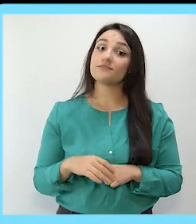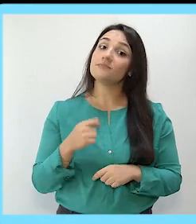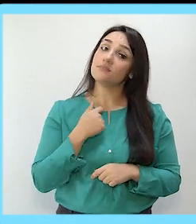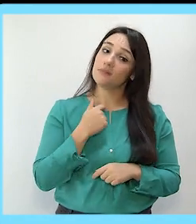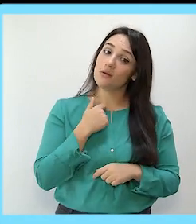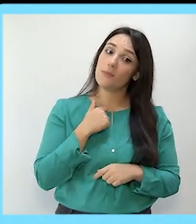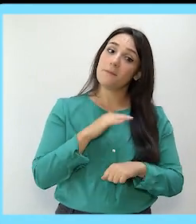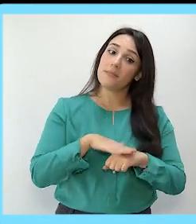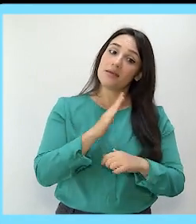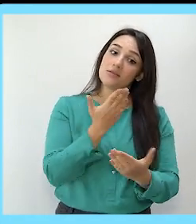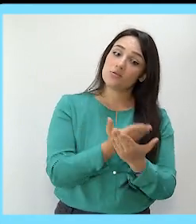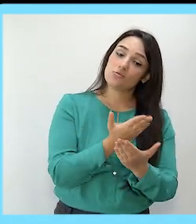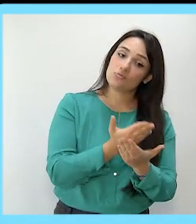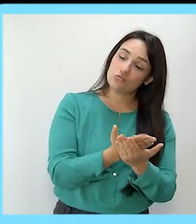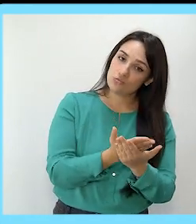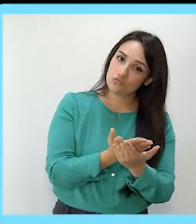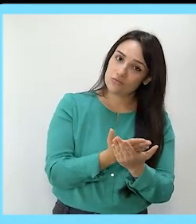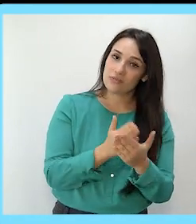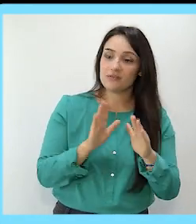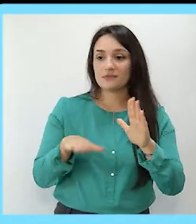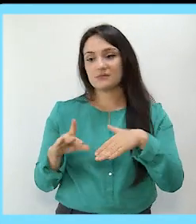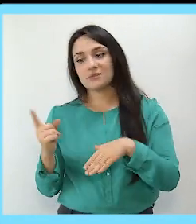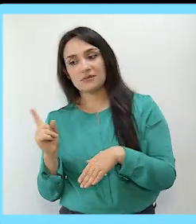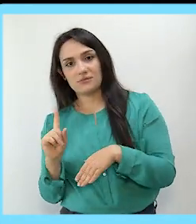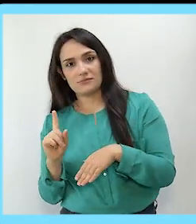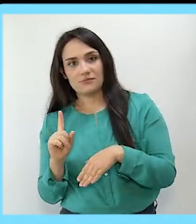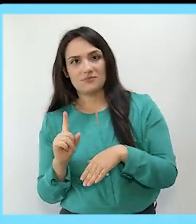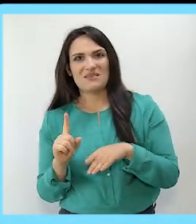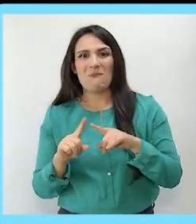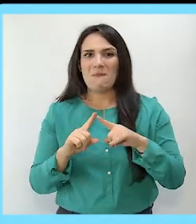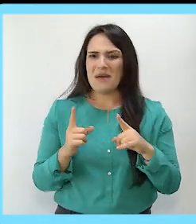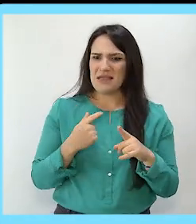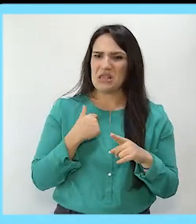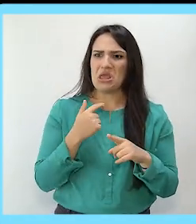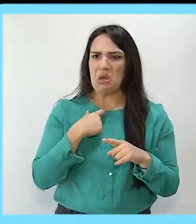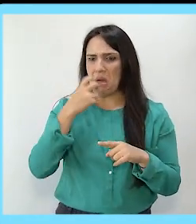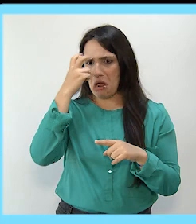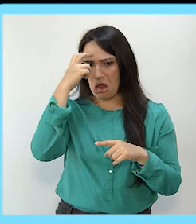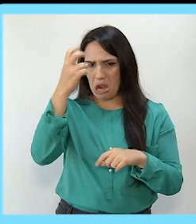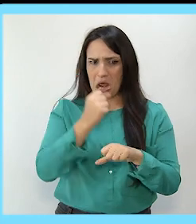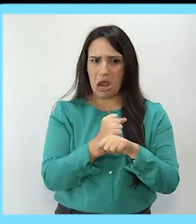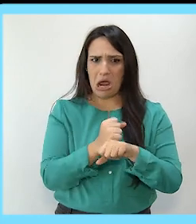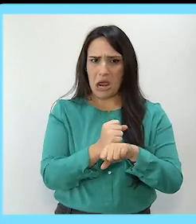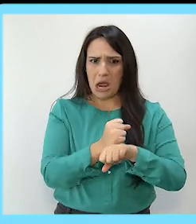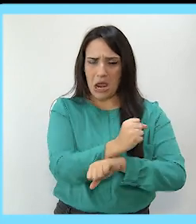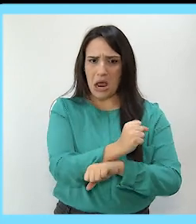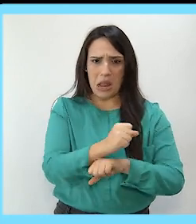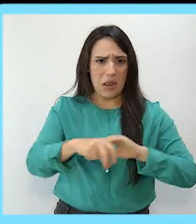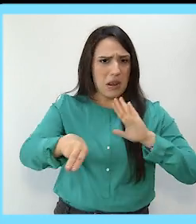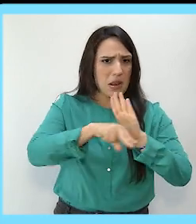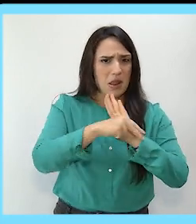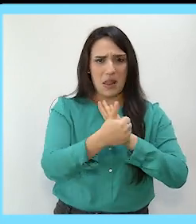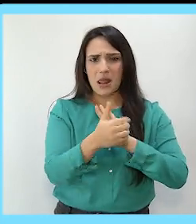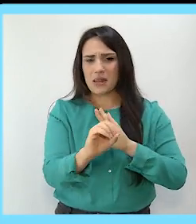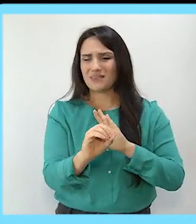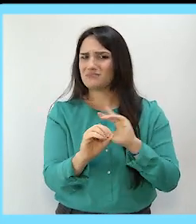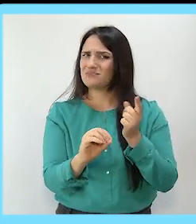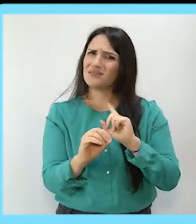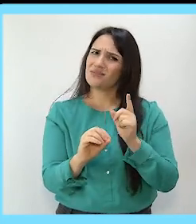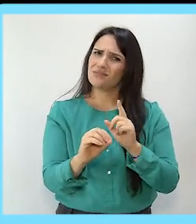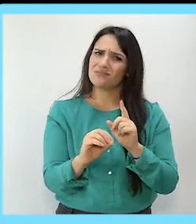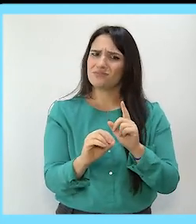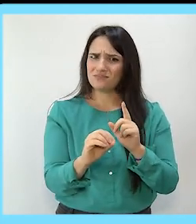para o estudioso do que não, mas eu costumo não me enquadrar entre aquele aluno nota 10, né, que